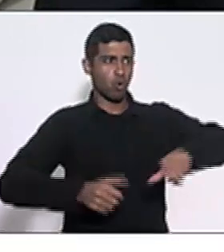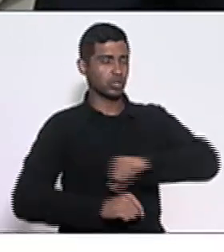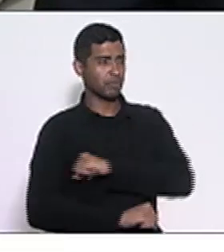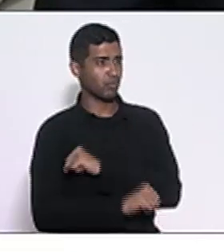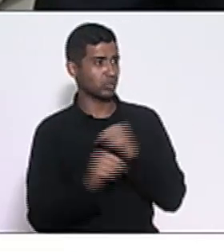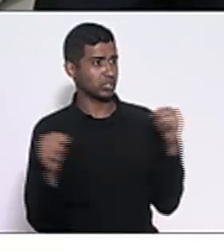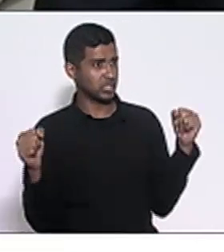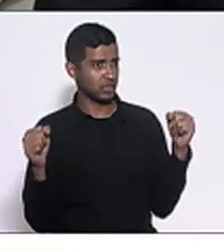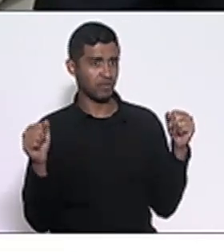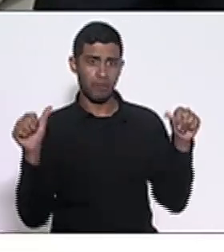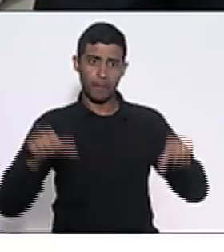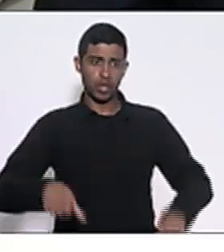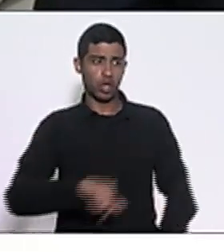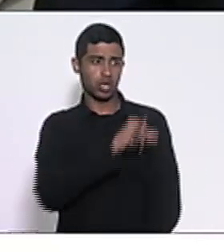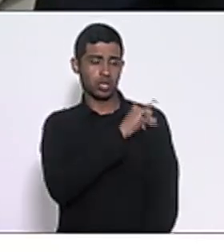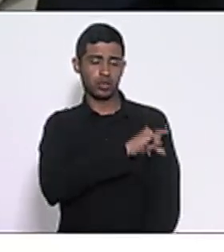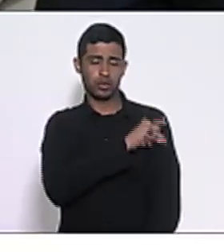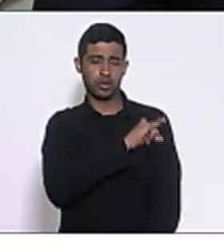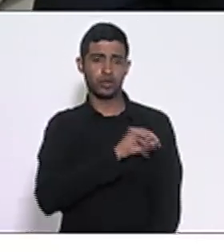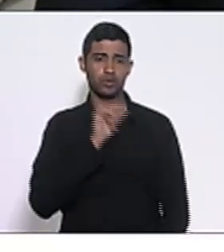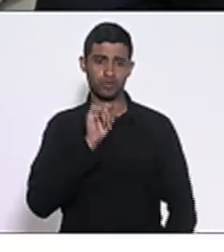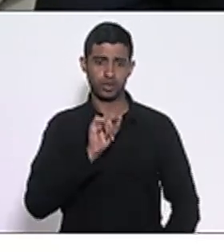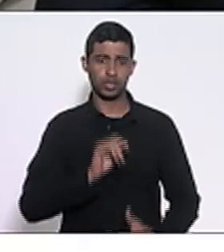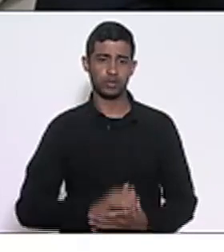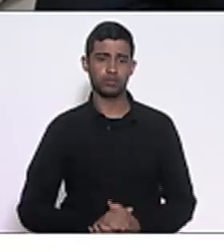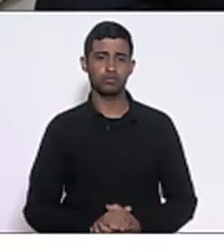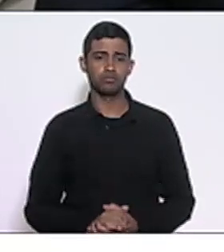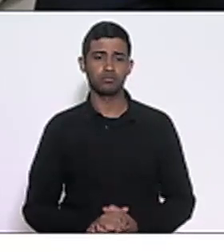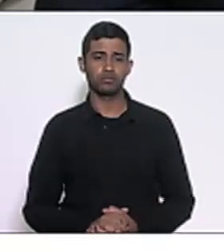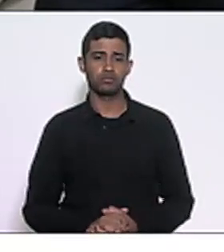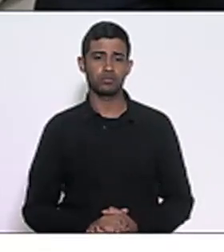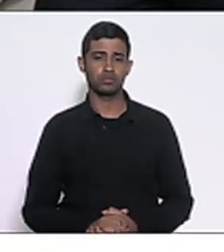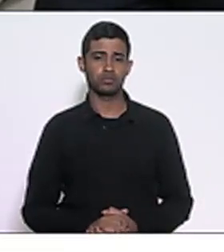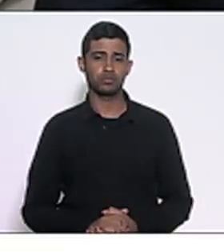Rio de Janeiro, de você não